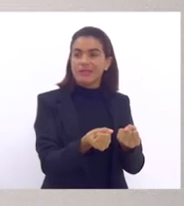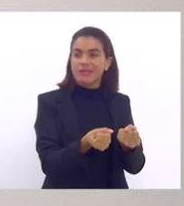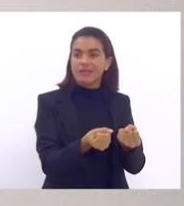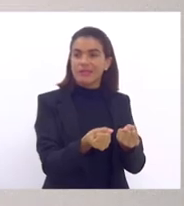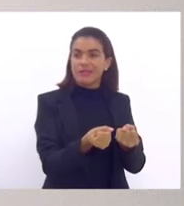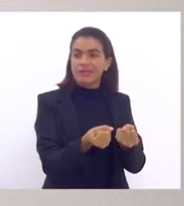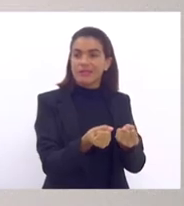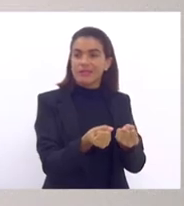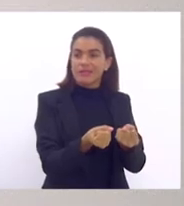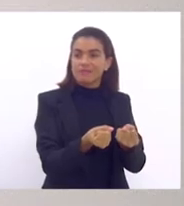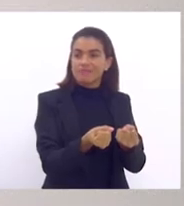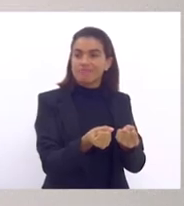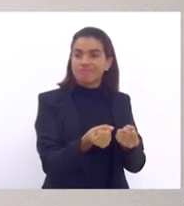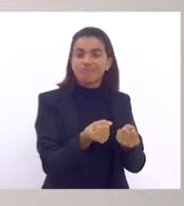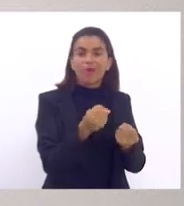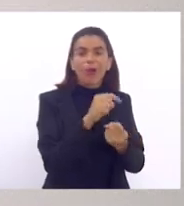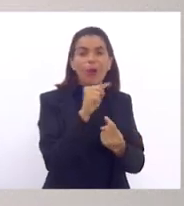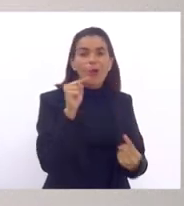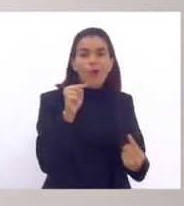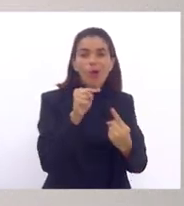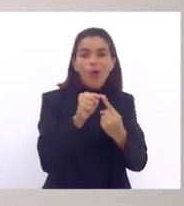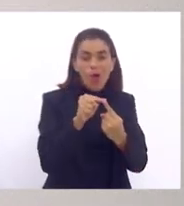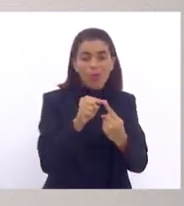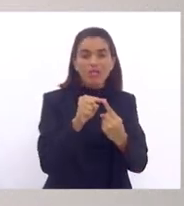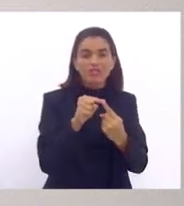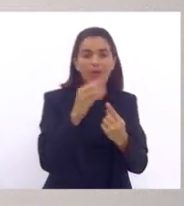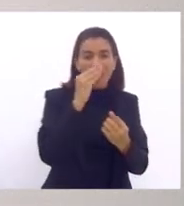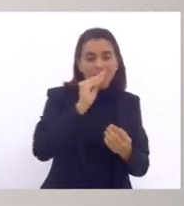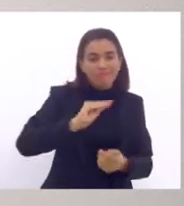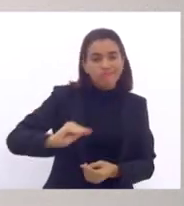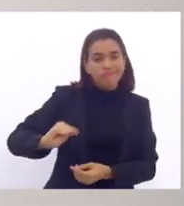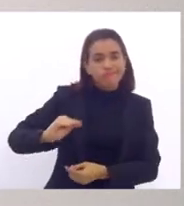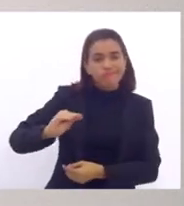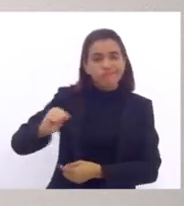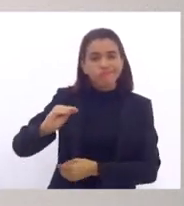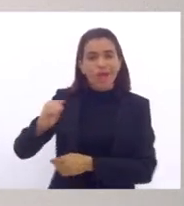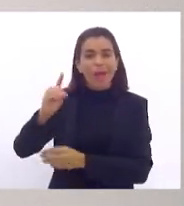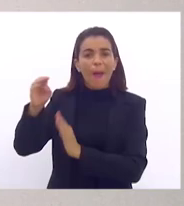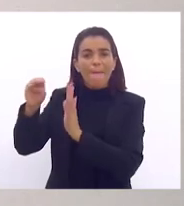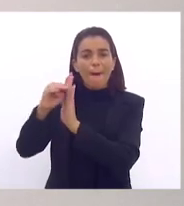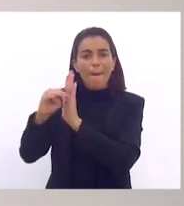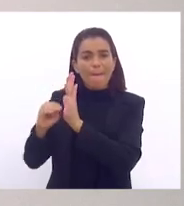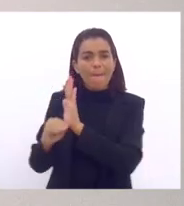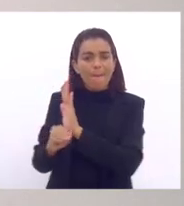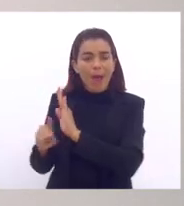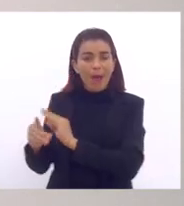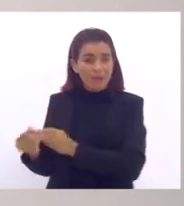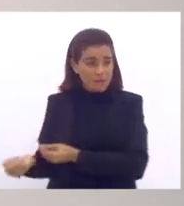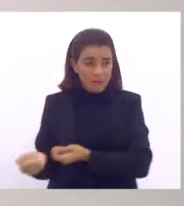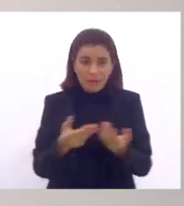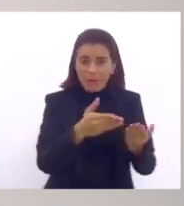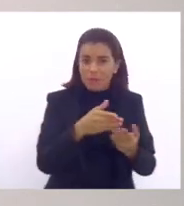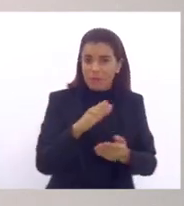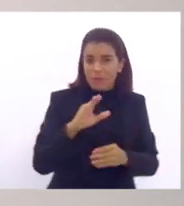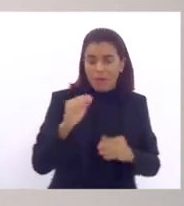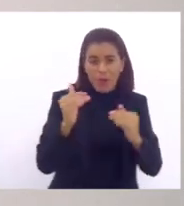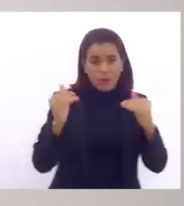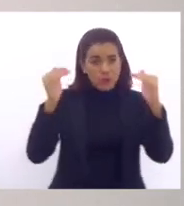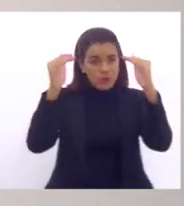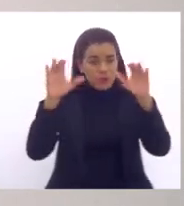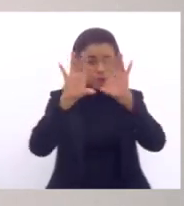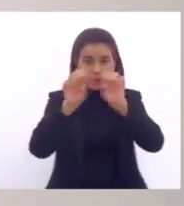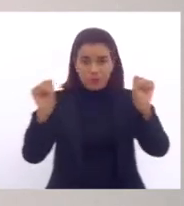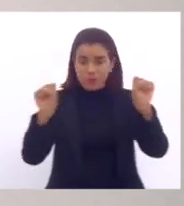e para abrir mão de prerrogativa e passar essa prerrogativa pro Supremo Tribunal Federal que agora pode a qualquer